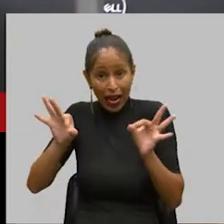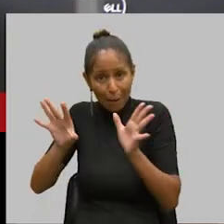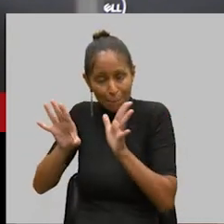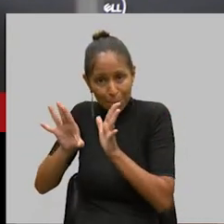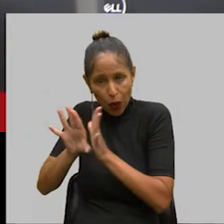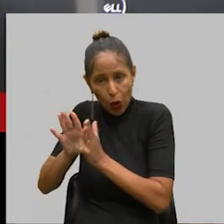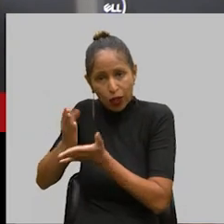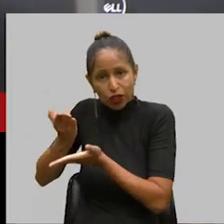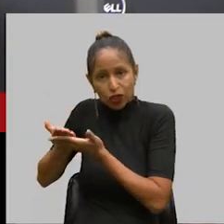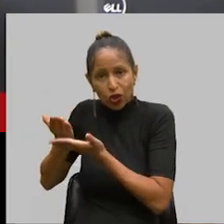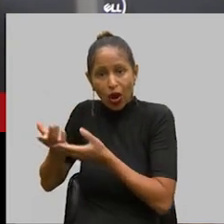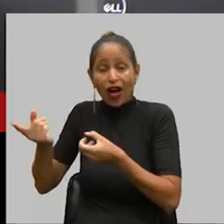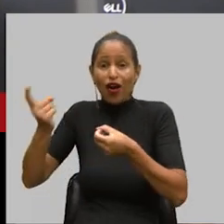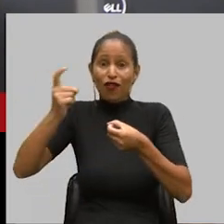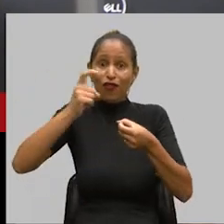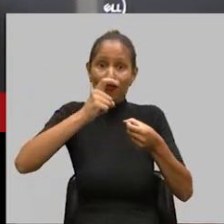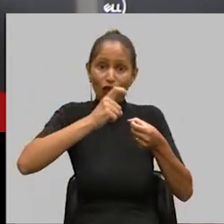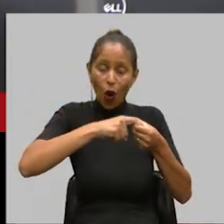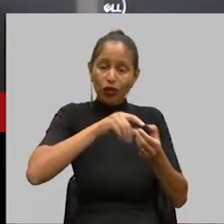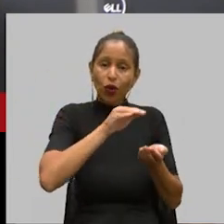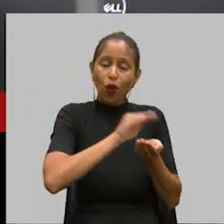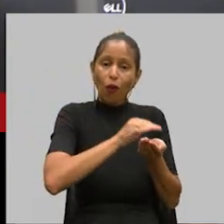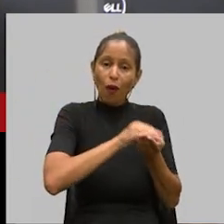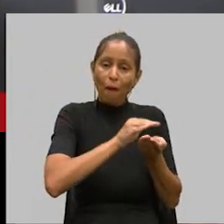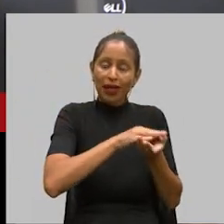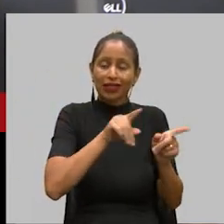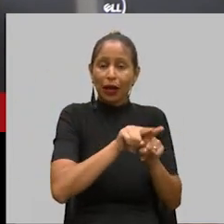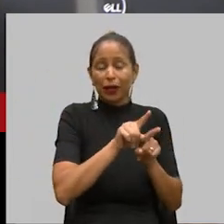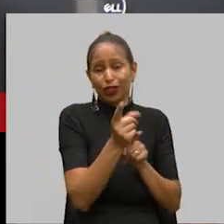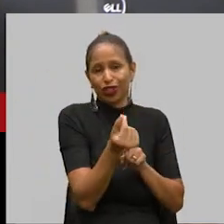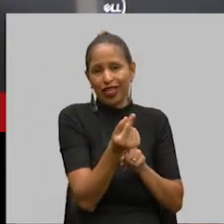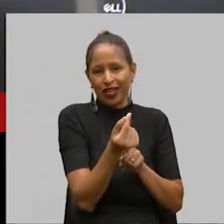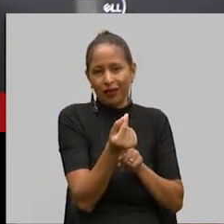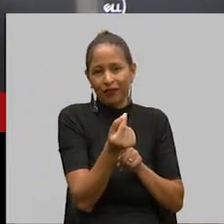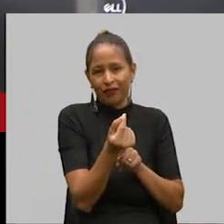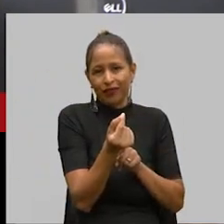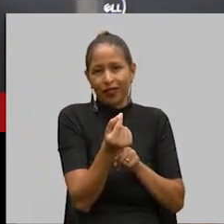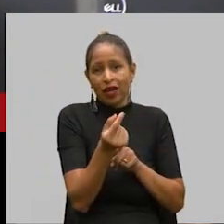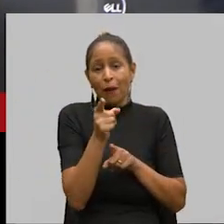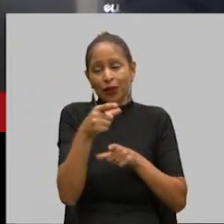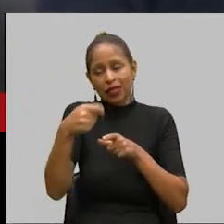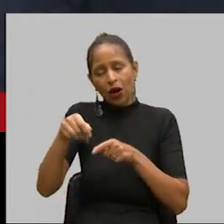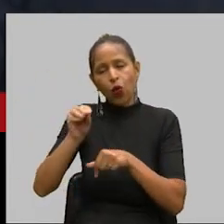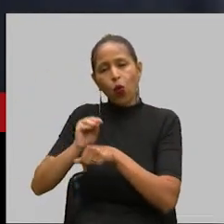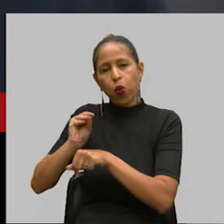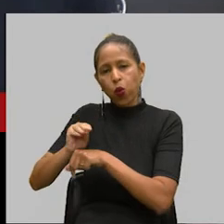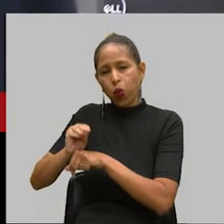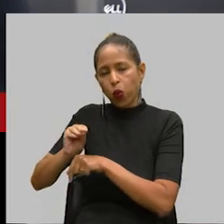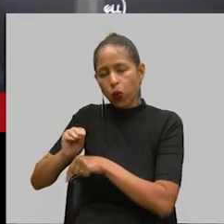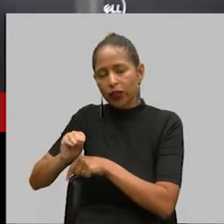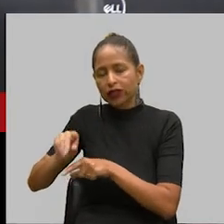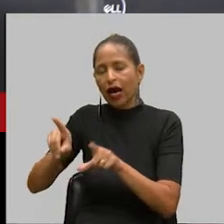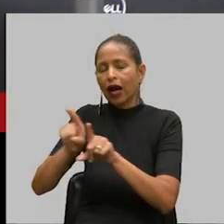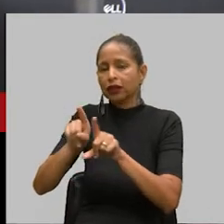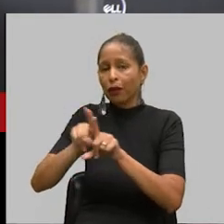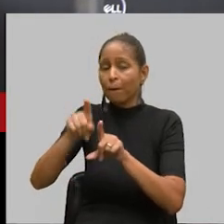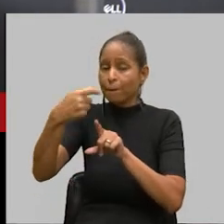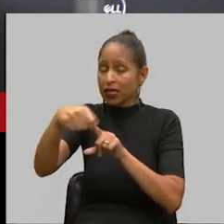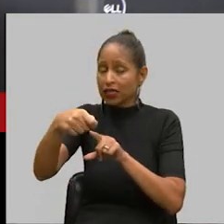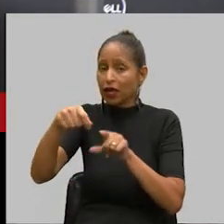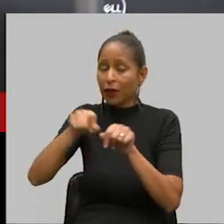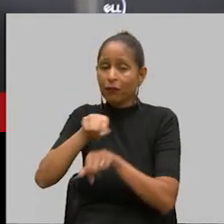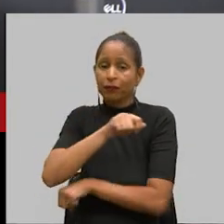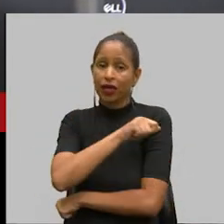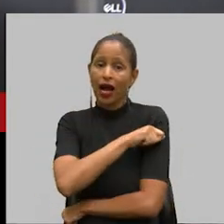Médio ele volta com essa poupança também E é claro Padre João tem cuidado disso isso tem que valer e vai valer para também os